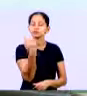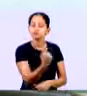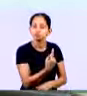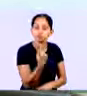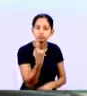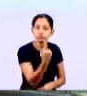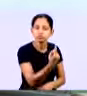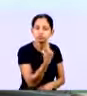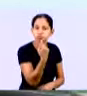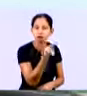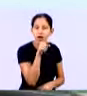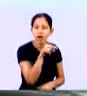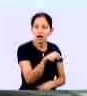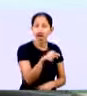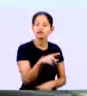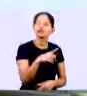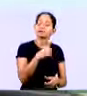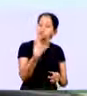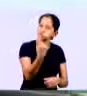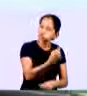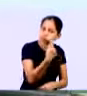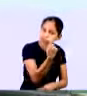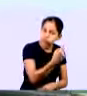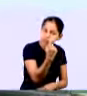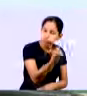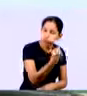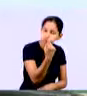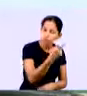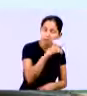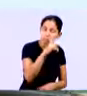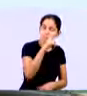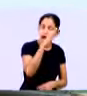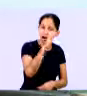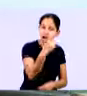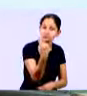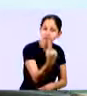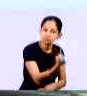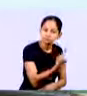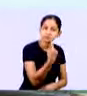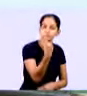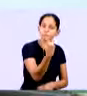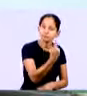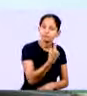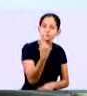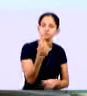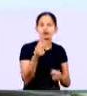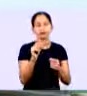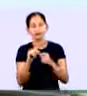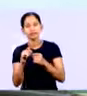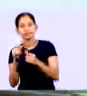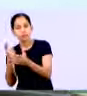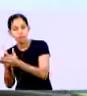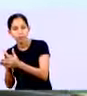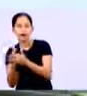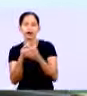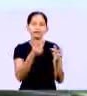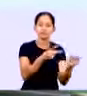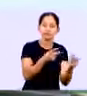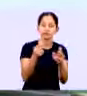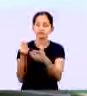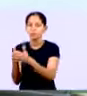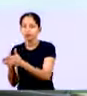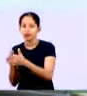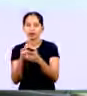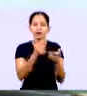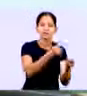da organização. Quanto mais giros der, quanto mais você vender, receber, produzir e vender, mais você